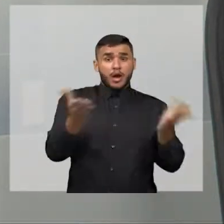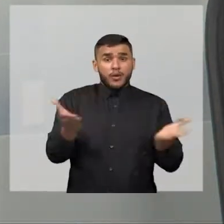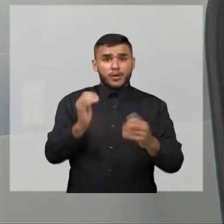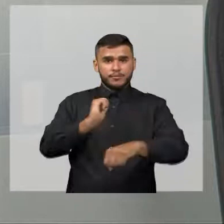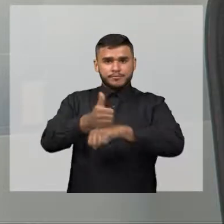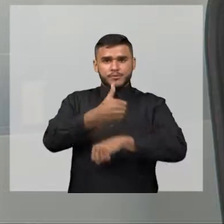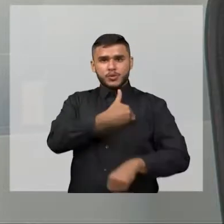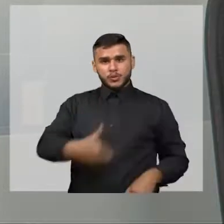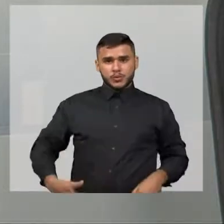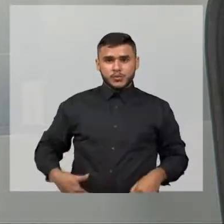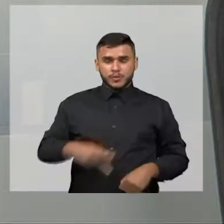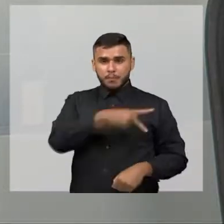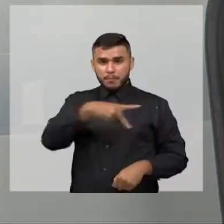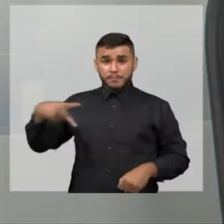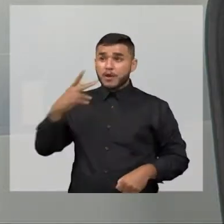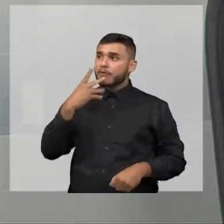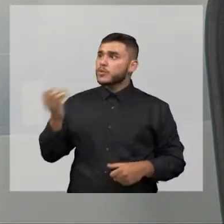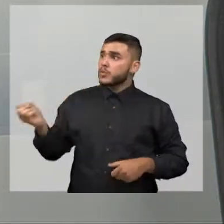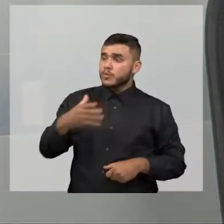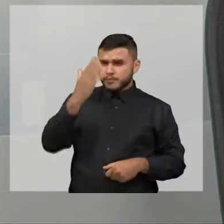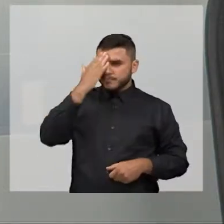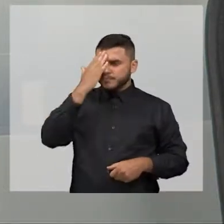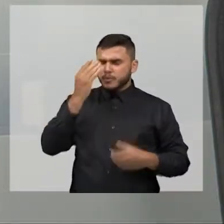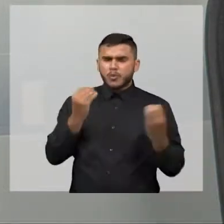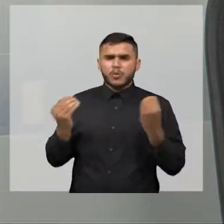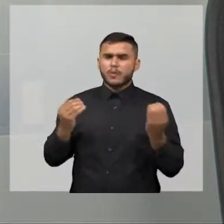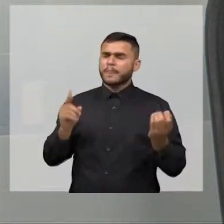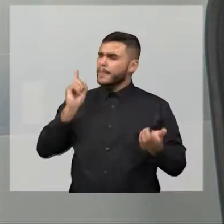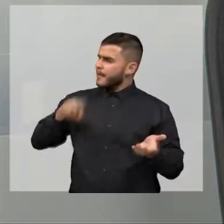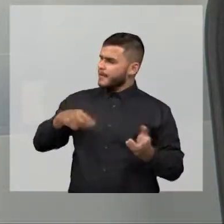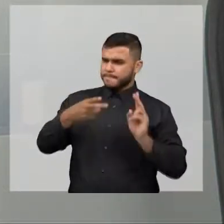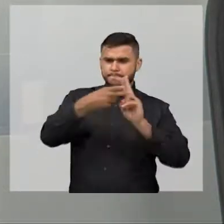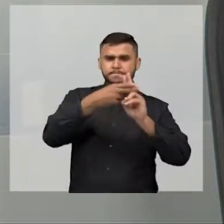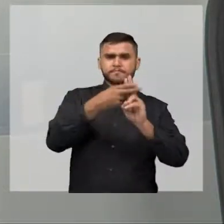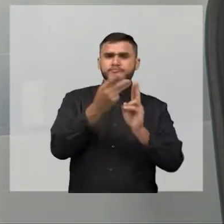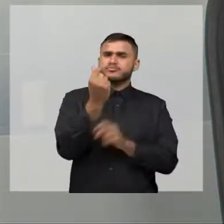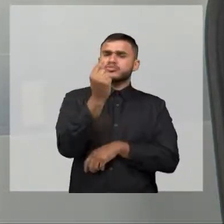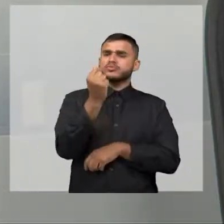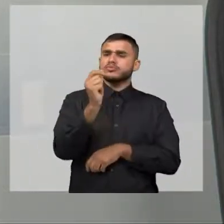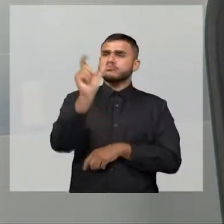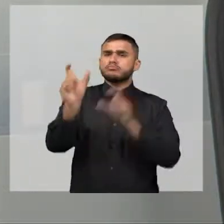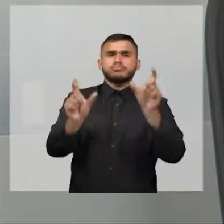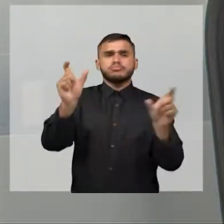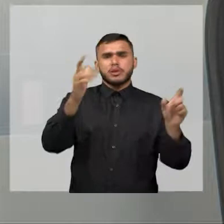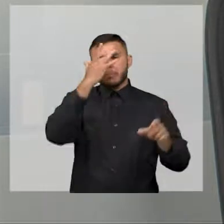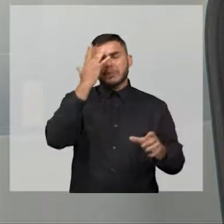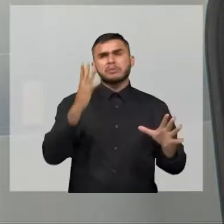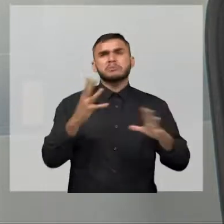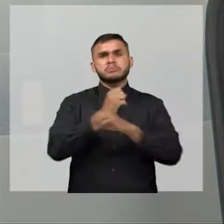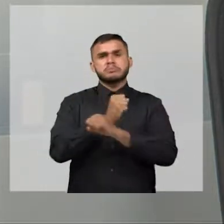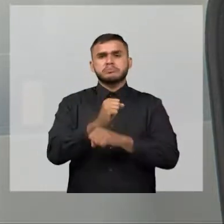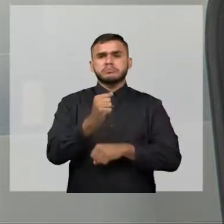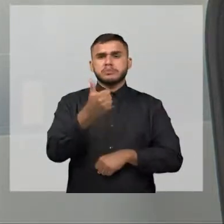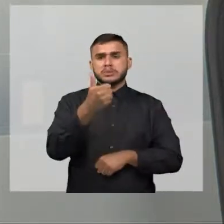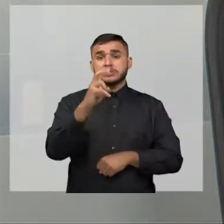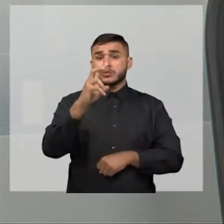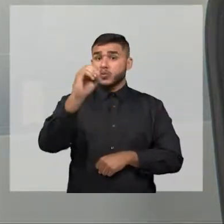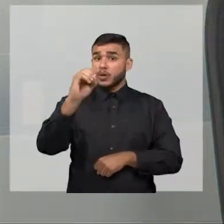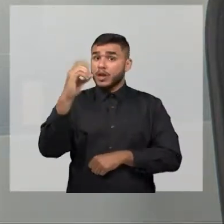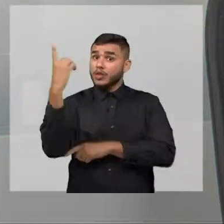SUS. Que você observa, por exemplo, o custo de um paciente no SUS aqui no Brasil, custa em